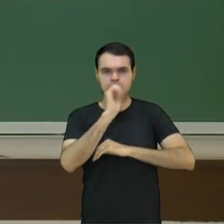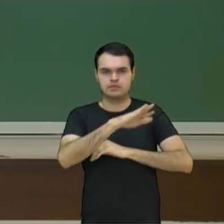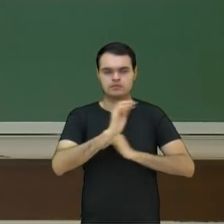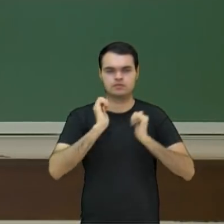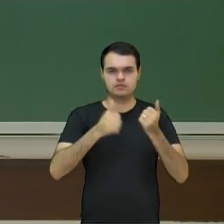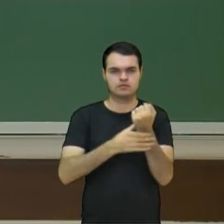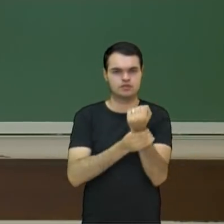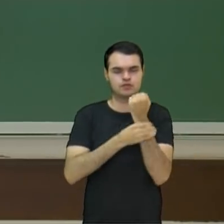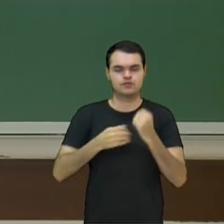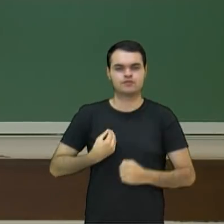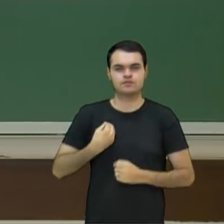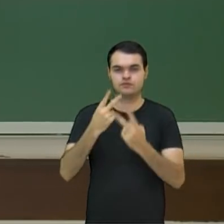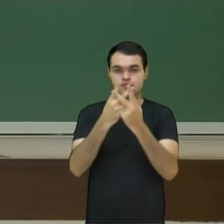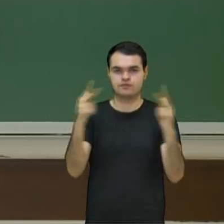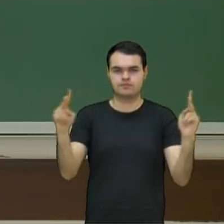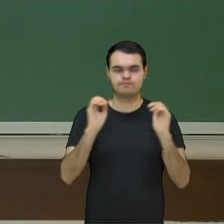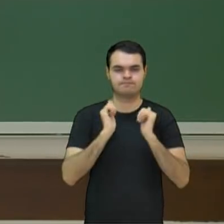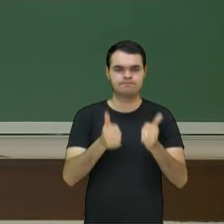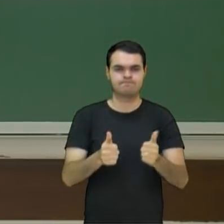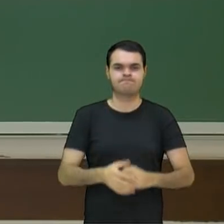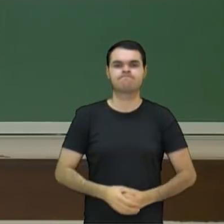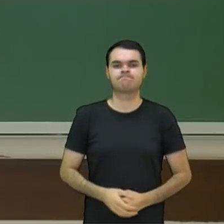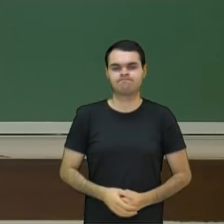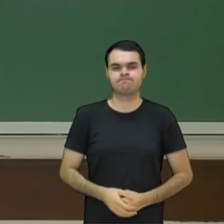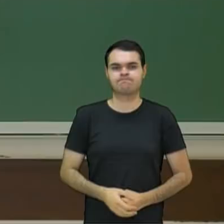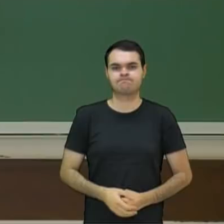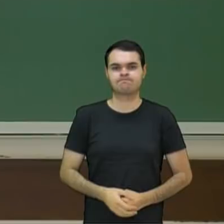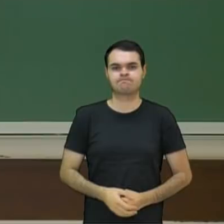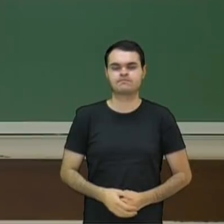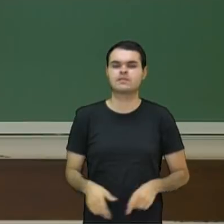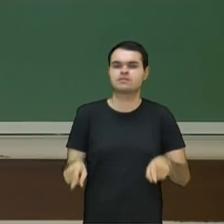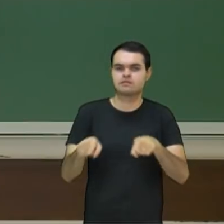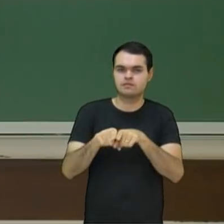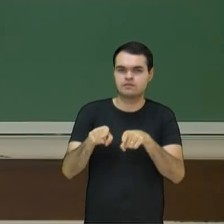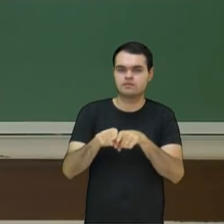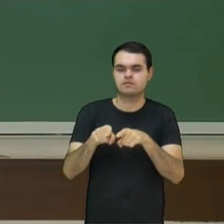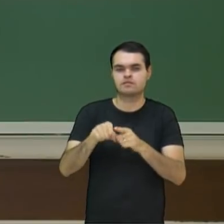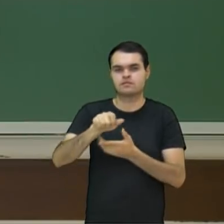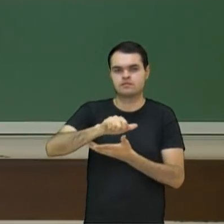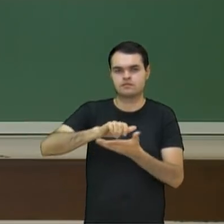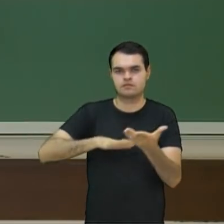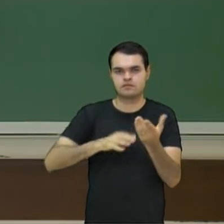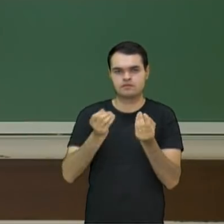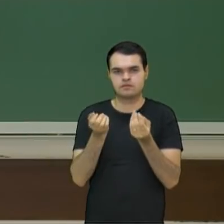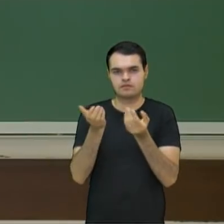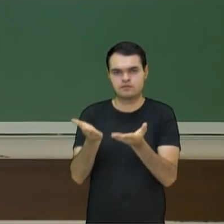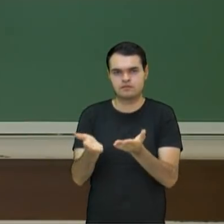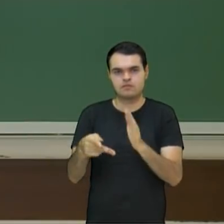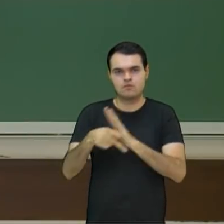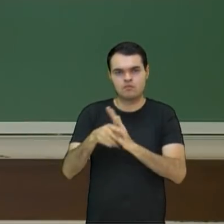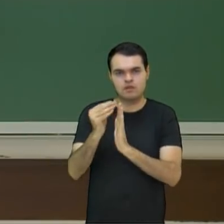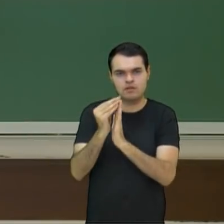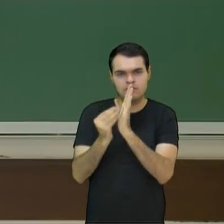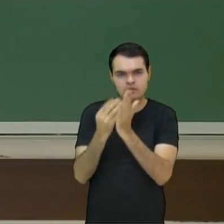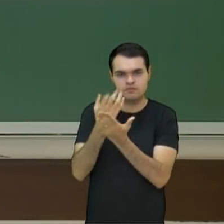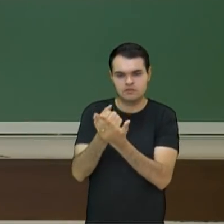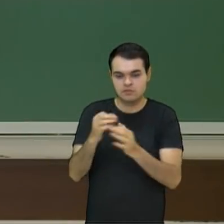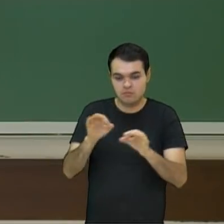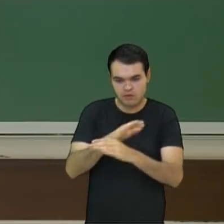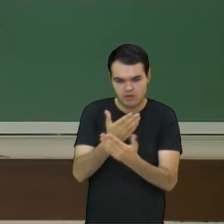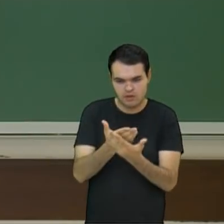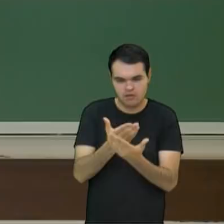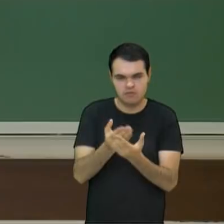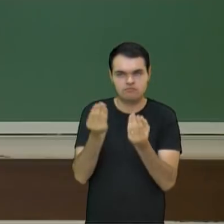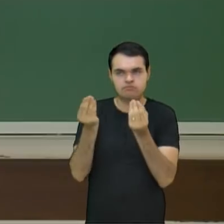ter o registro da presença de vocês. Façam também os exercícios que são disponibilizados lá no aplicativo depois da aula.